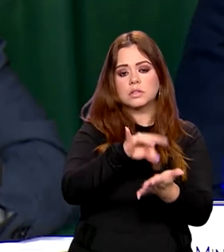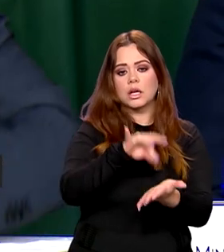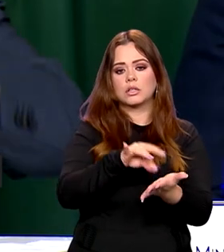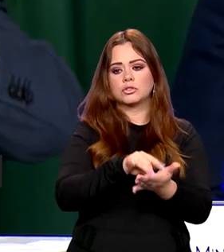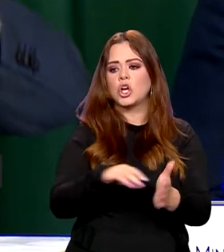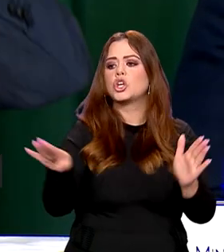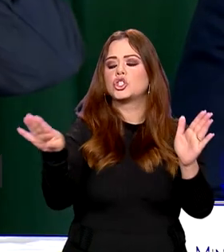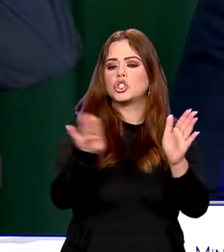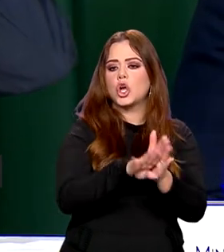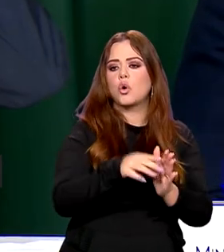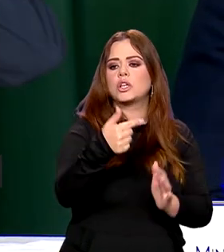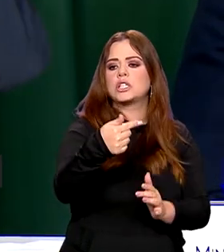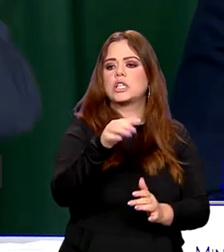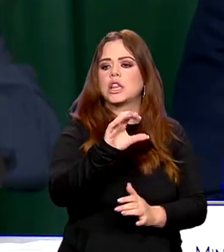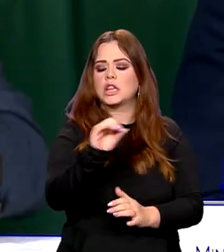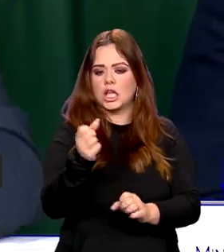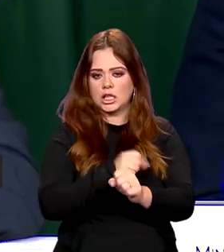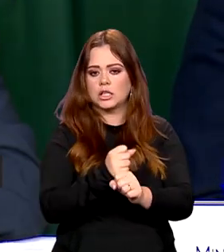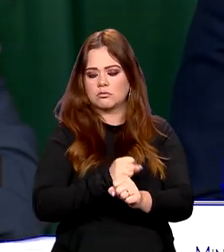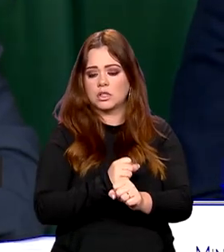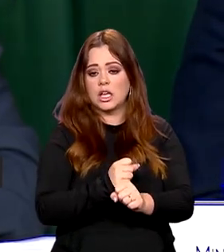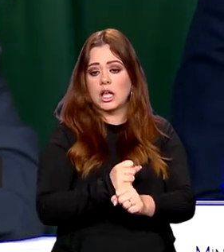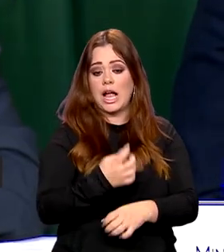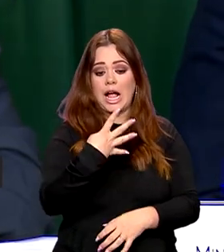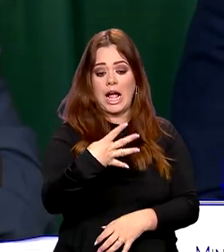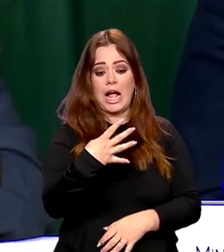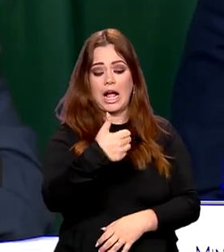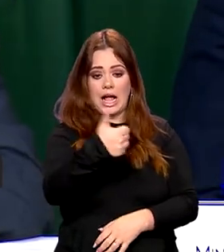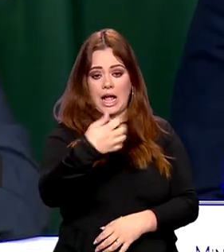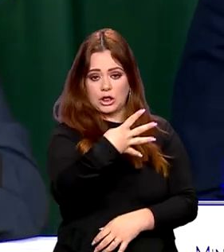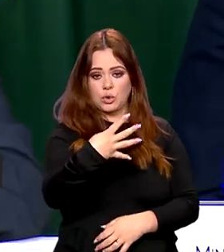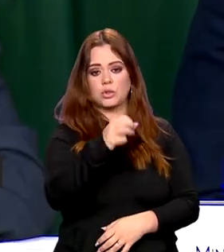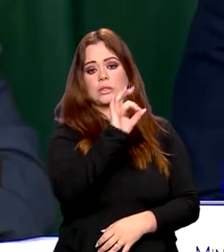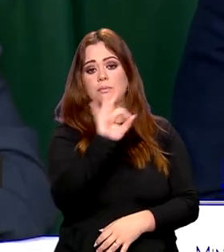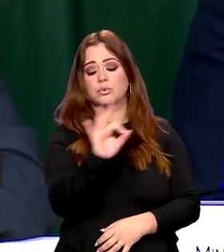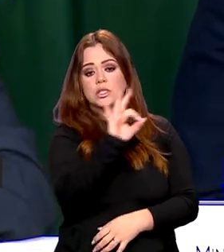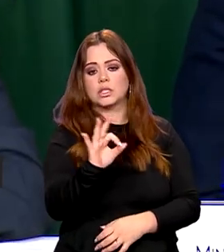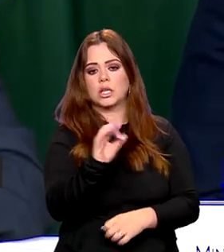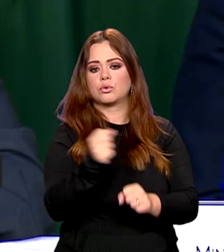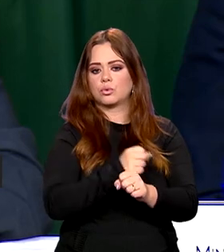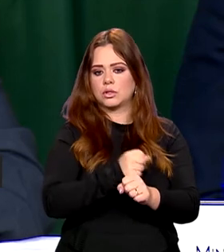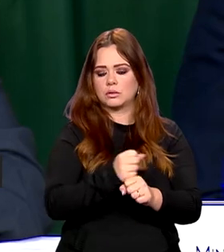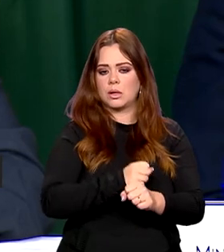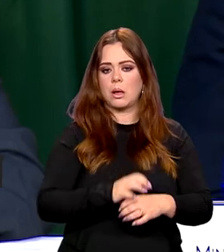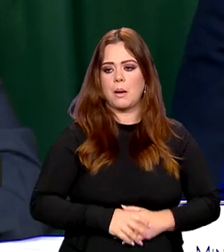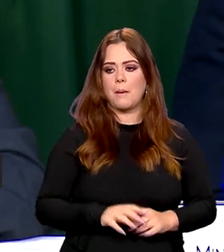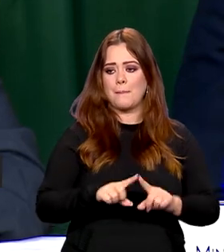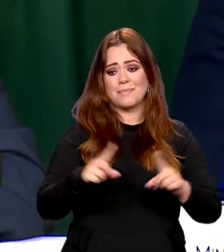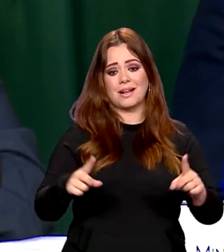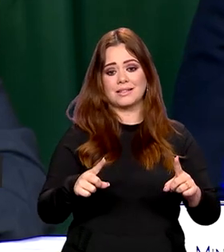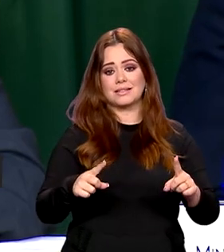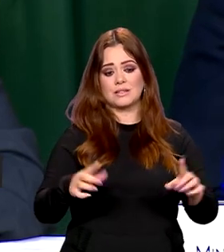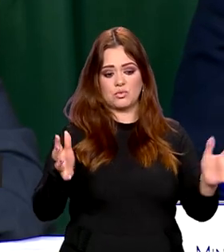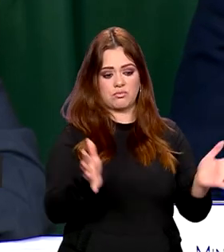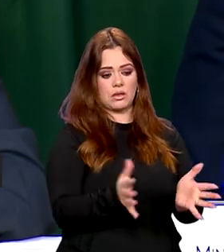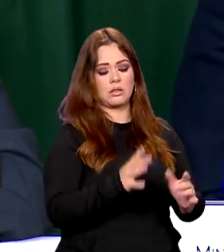milagre brasileiro de crescer 14% ao ano. Mas é verdade também que a riqueza não era